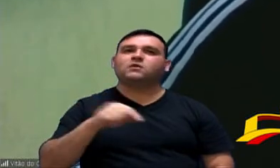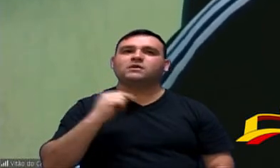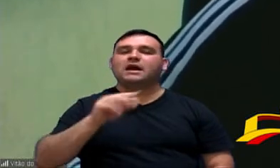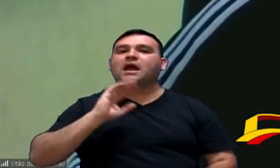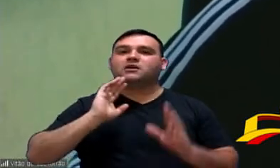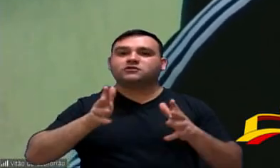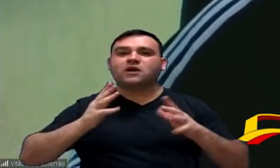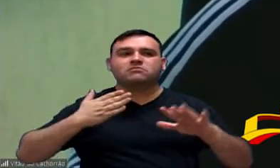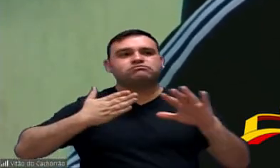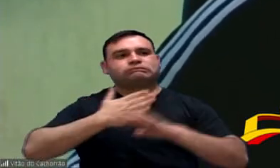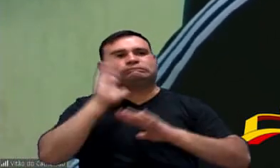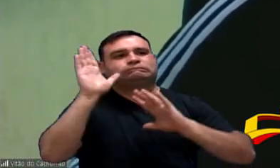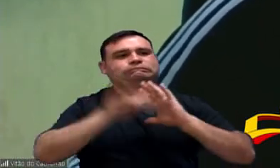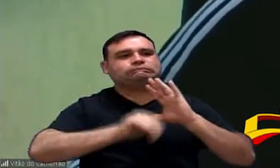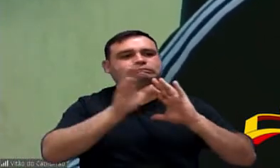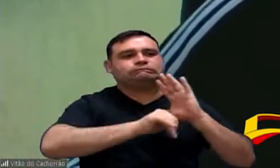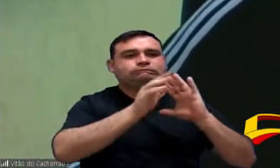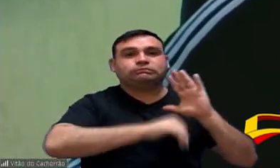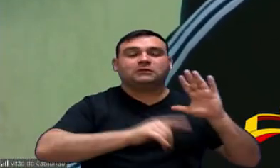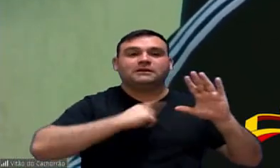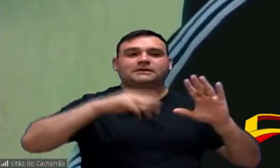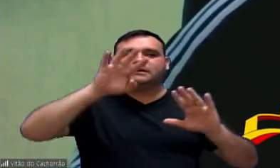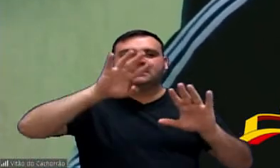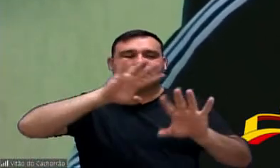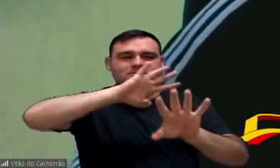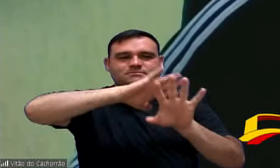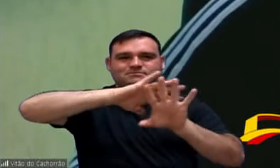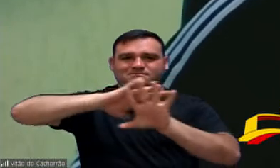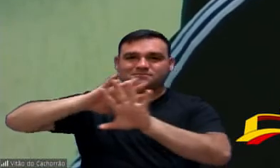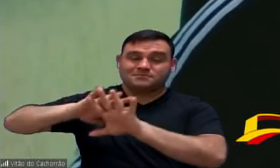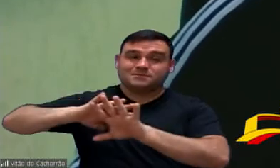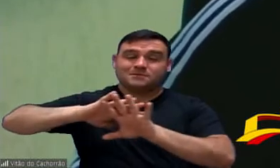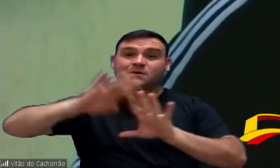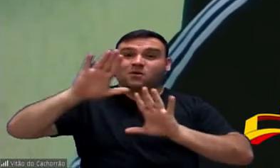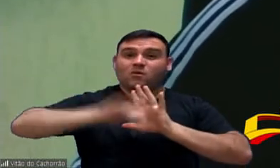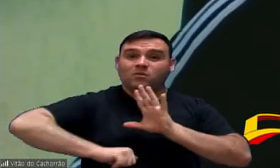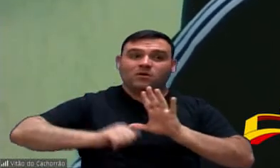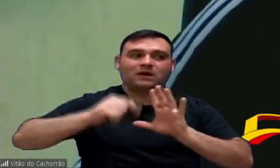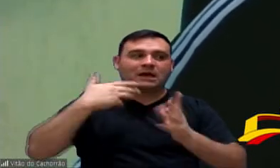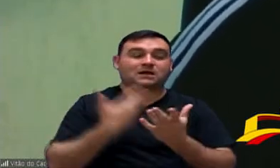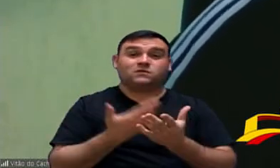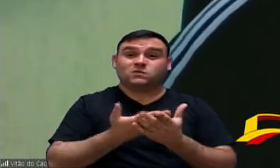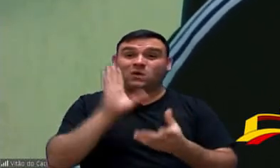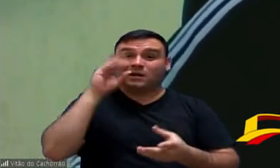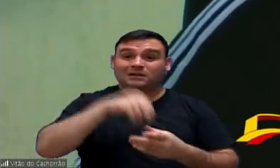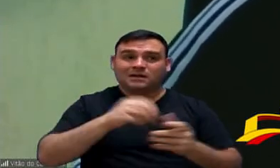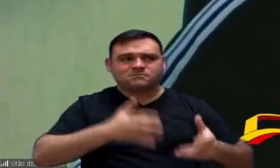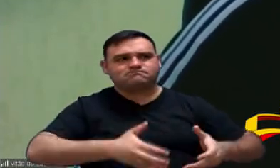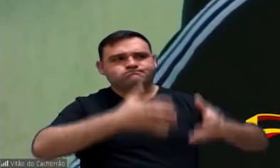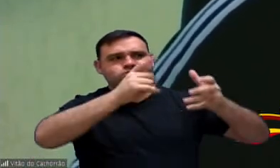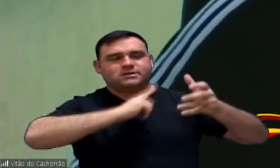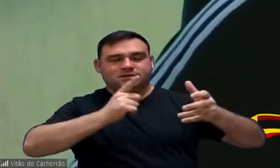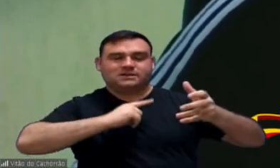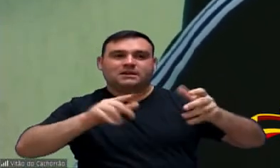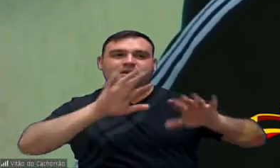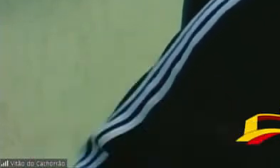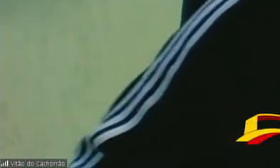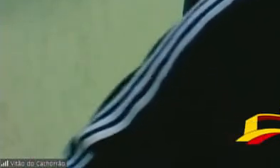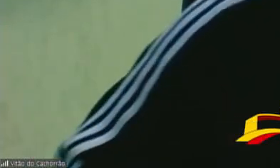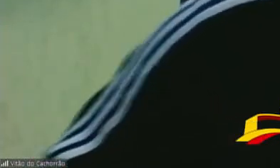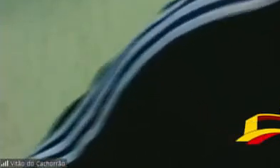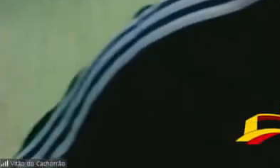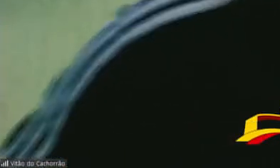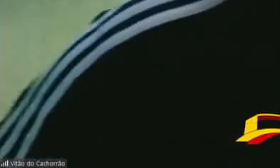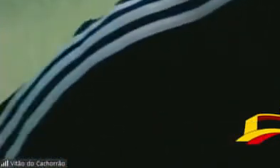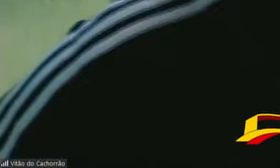furtar, roubados, arrancaram a grade, porque esse prédio é dentro da escola estadual ali. Arrancaram a grade onde os